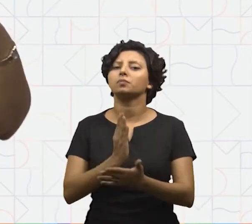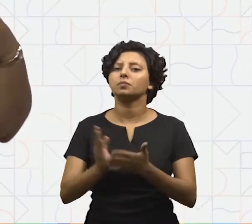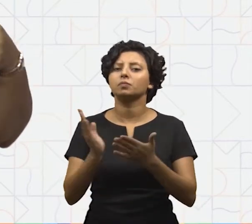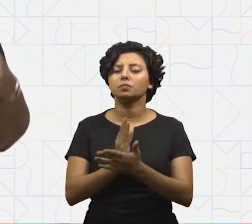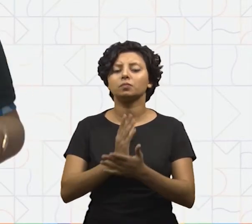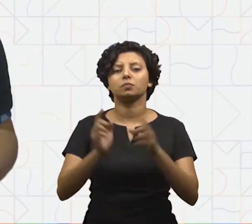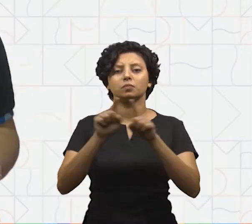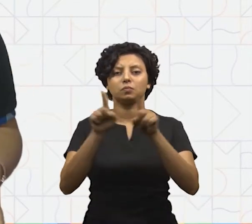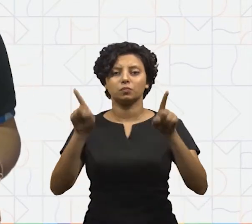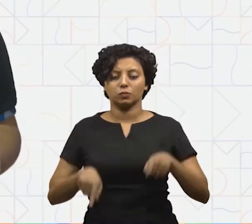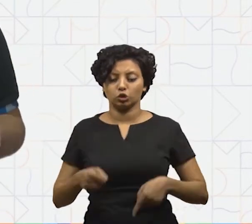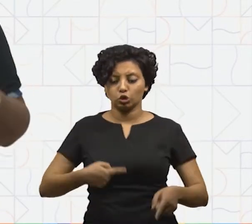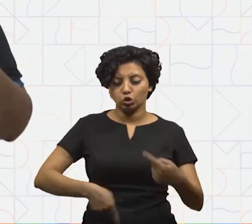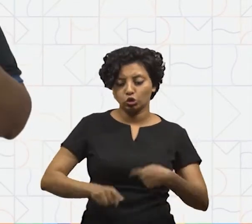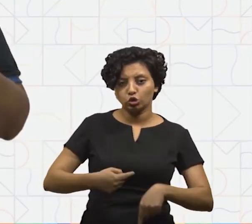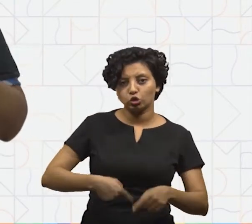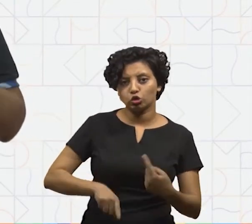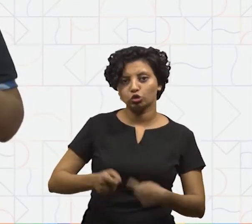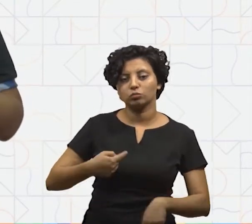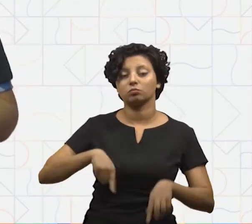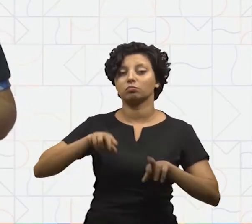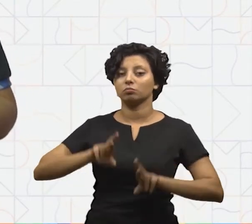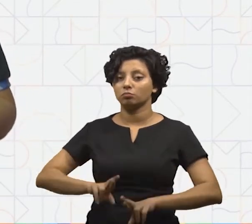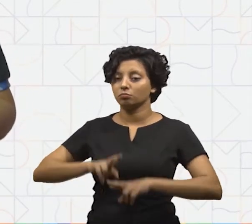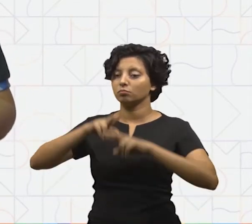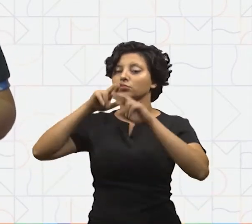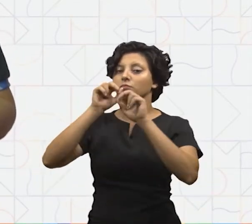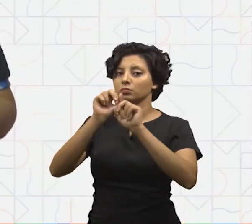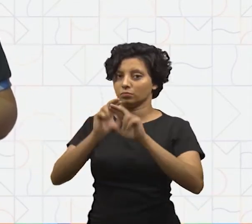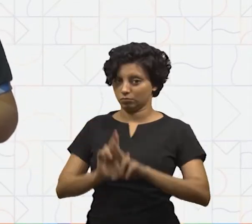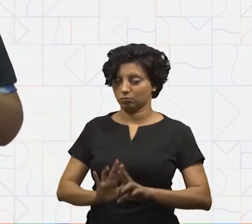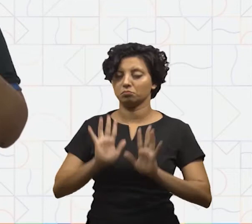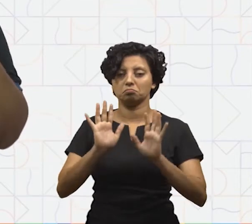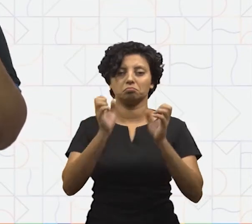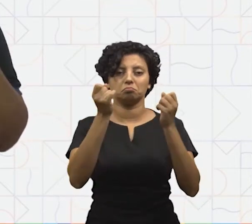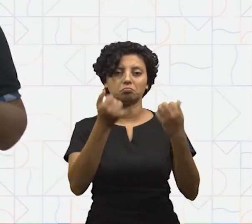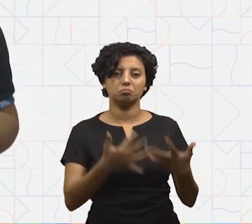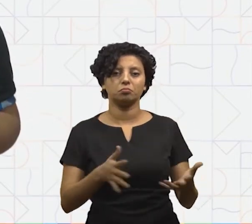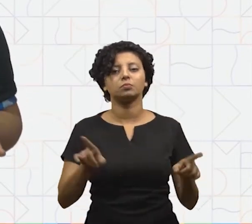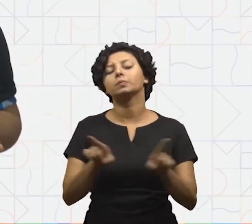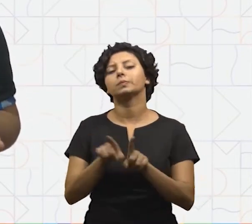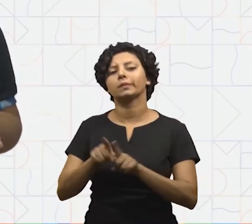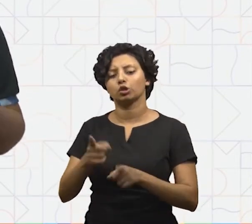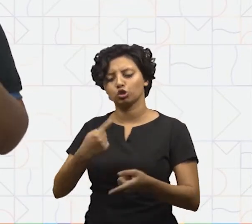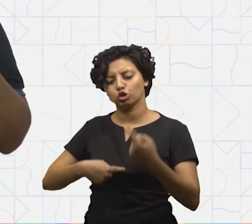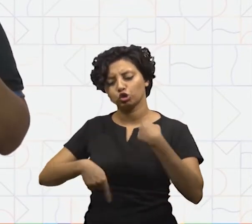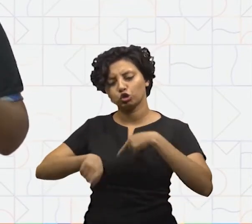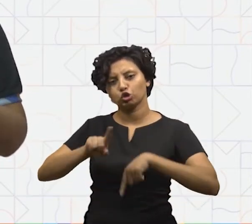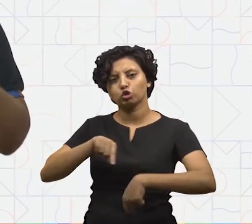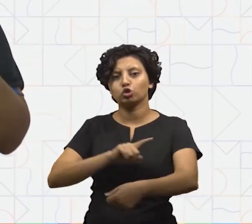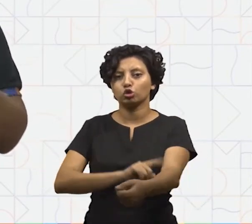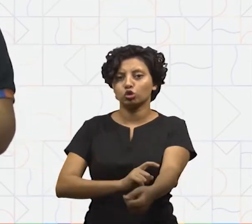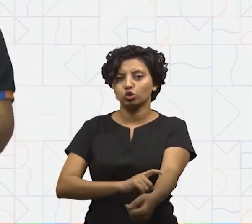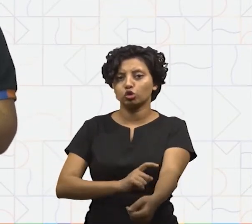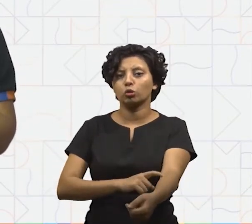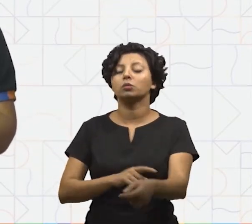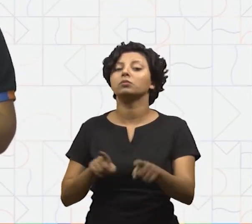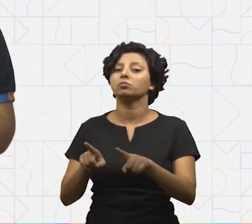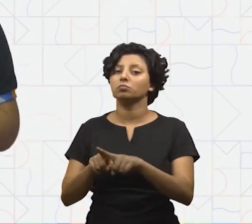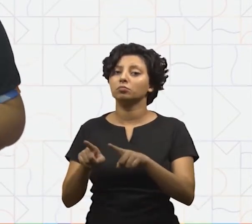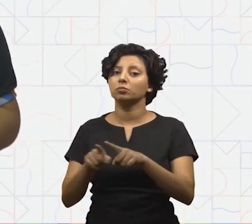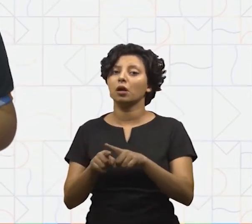os sistemas digestório, respiratório, como acabei de falar, circulatório e